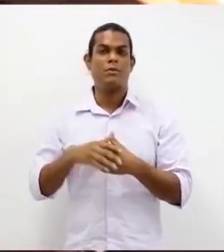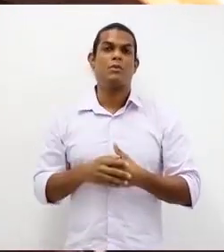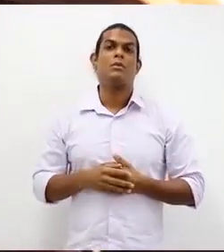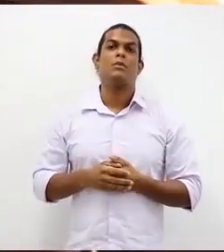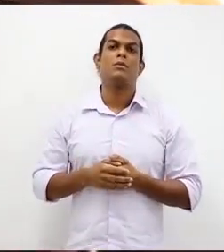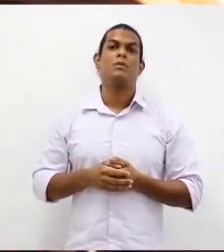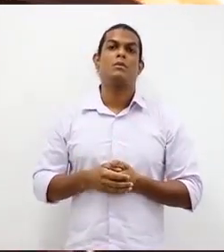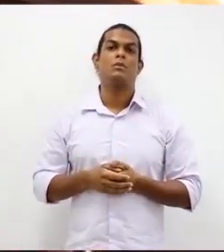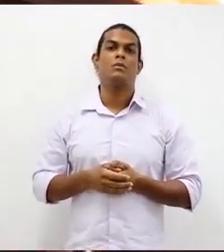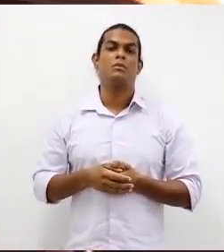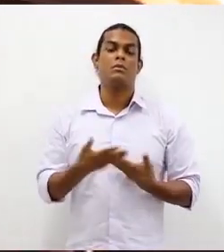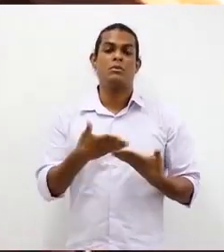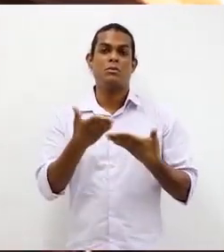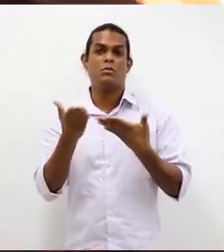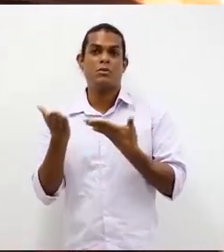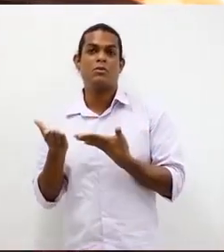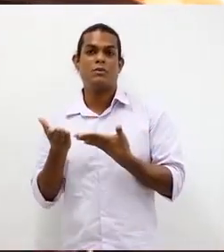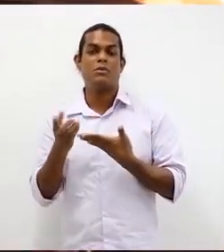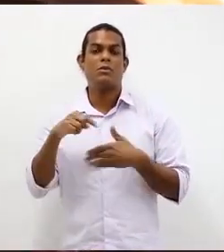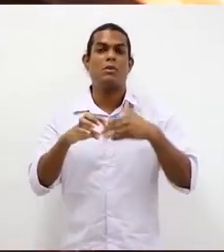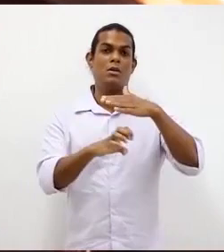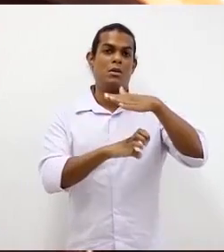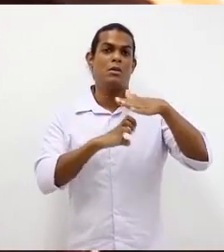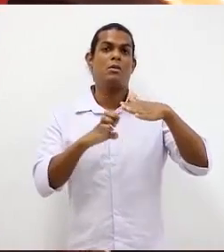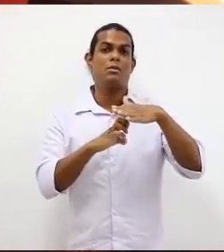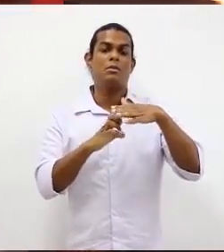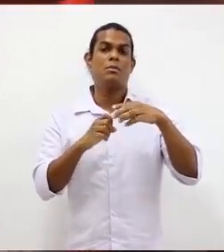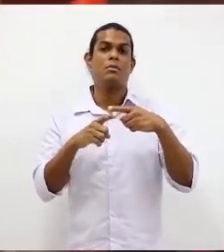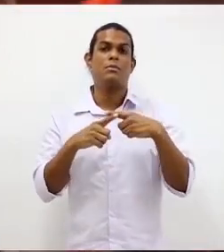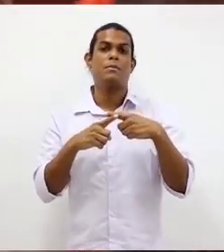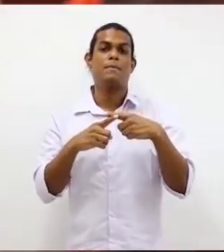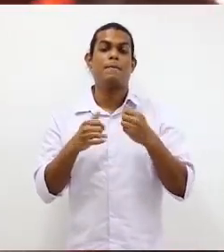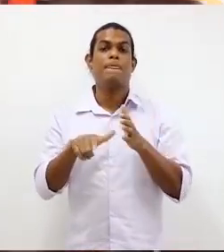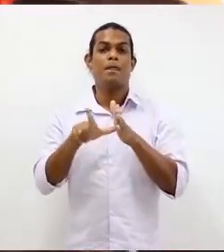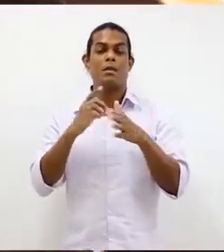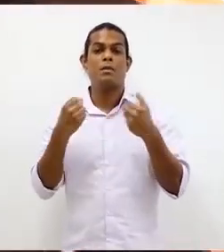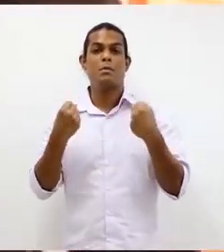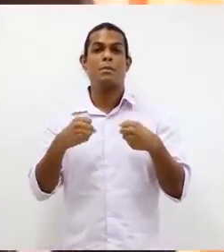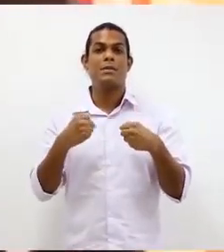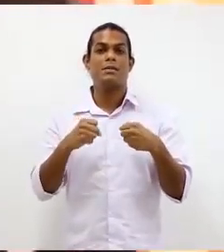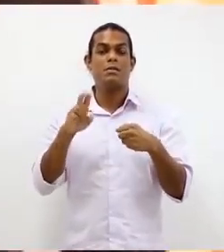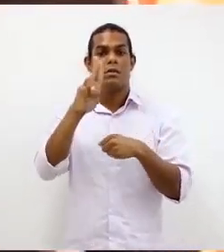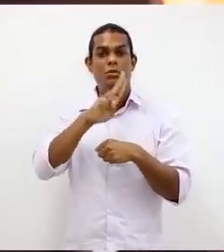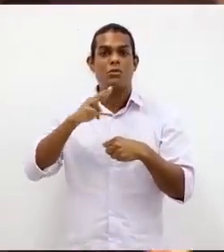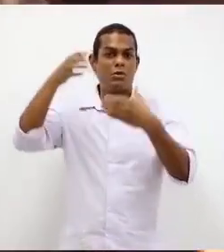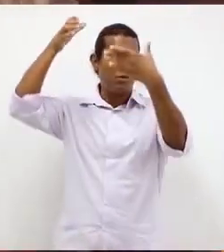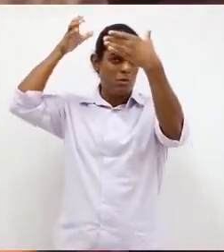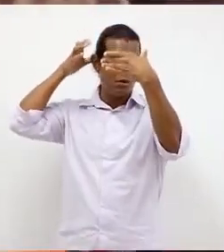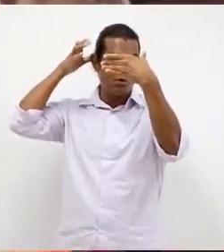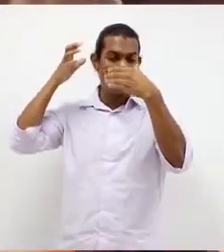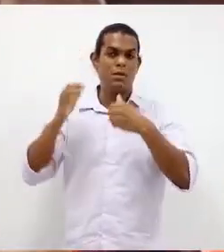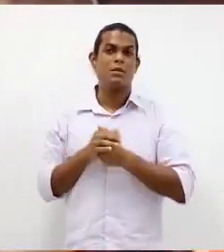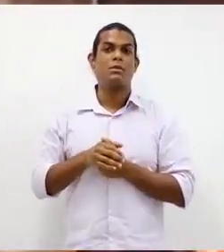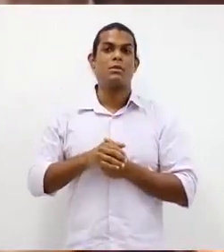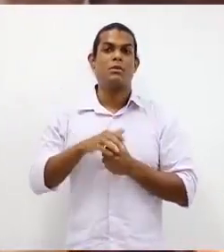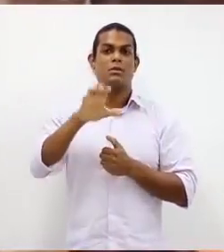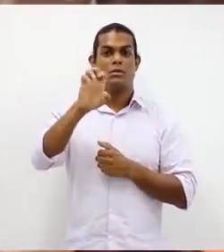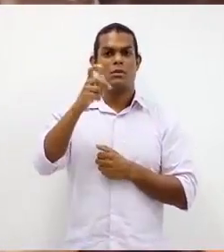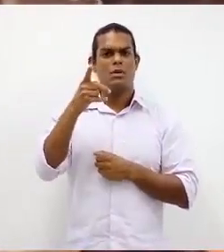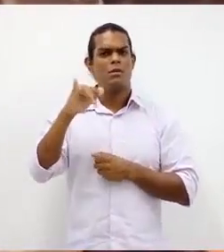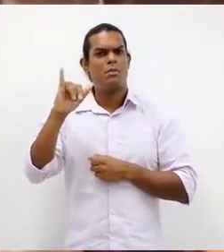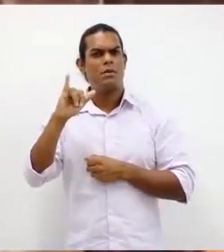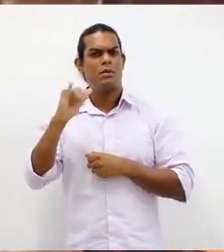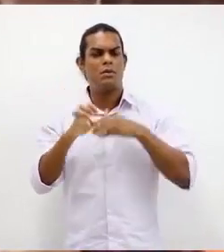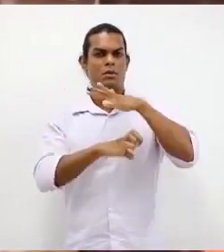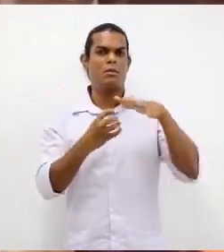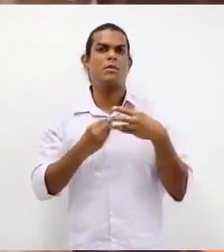vocês vão receber o capacete, tá bom? Que é a regra da segurança do trabalho, a utilização do capacete, ok? São os EPIs que a empresa está